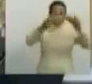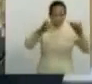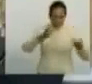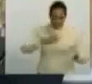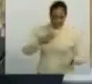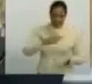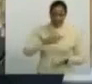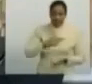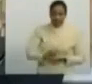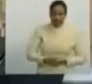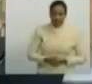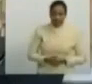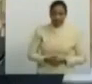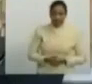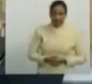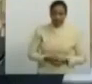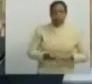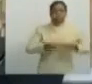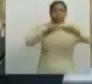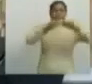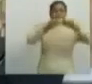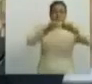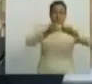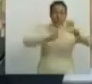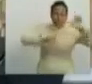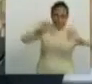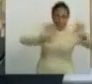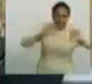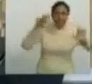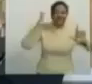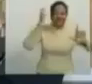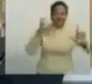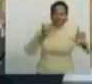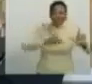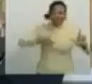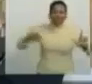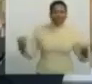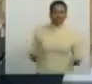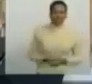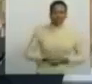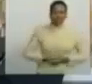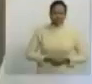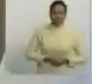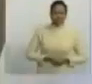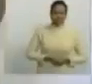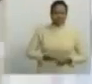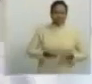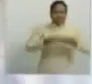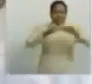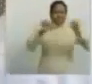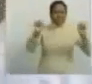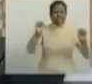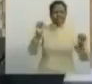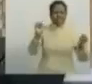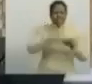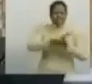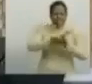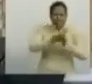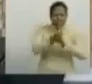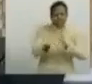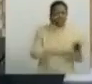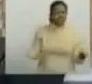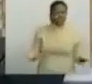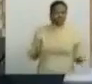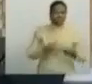missa pela TV, pela rádio. Vocês vão ver se vai ter alguma coisa. Aí vai todo mundo buscar Deus e não vai ter Deus, porque